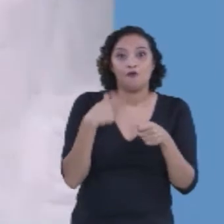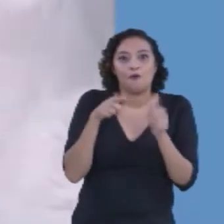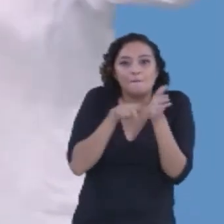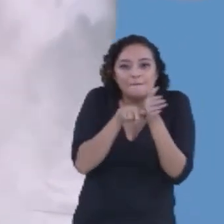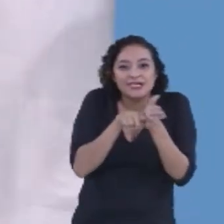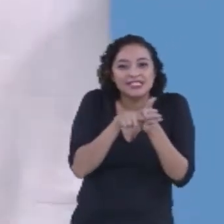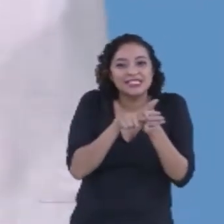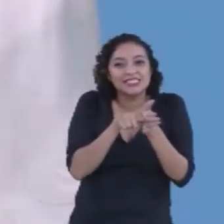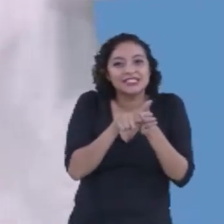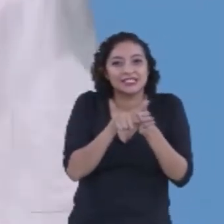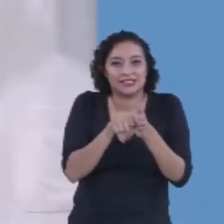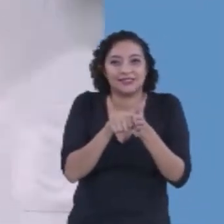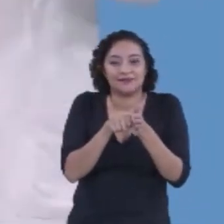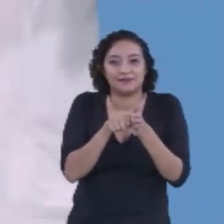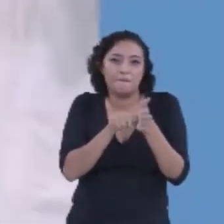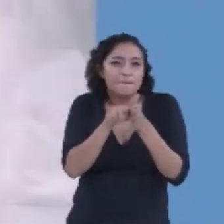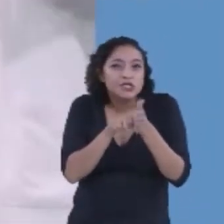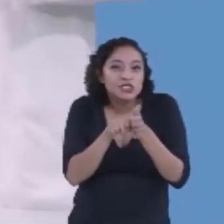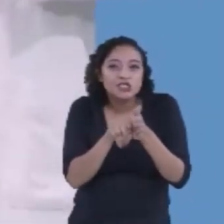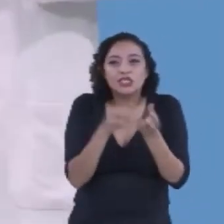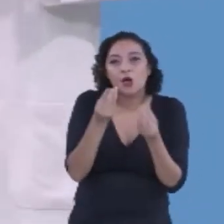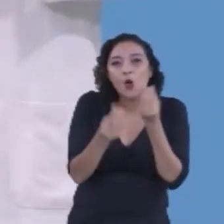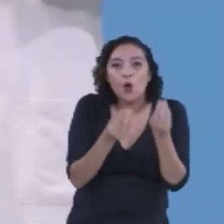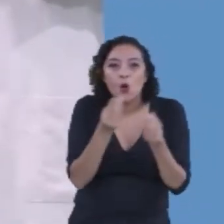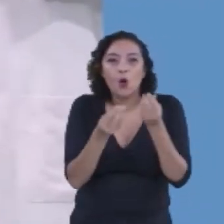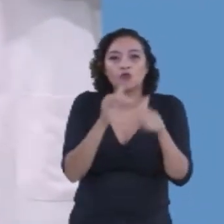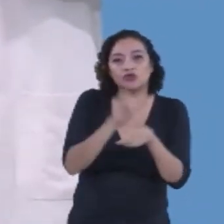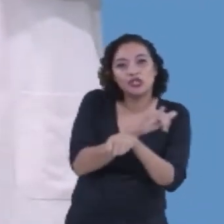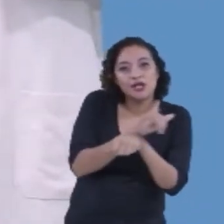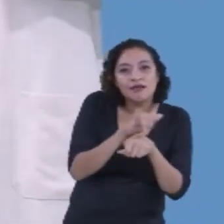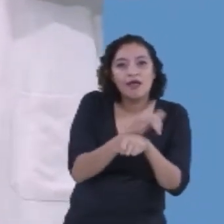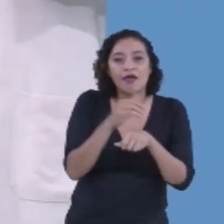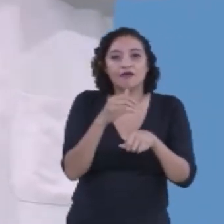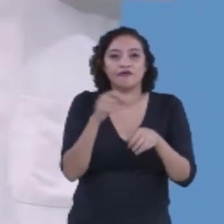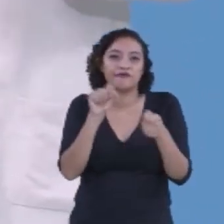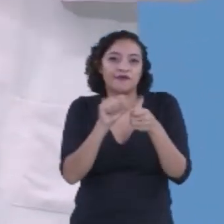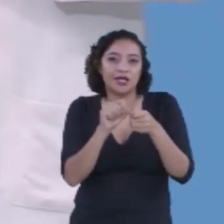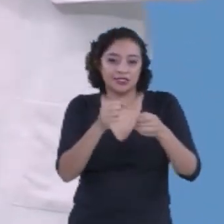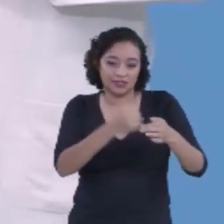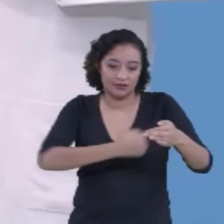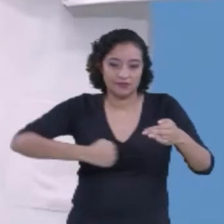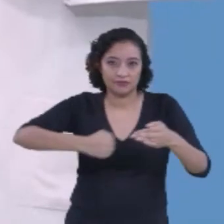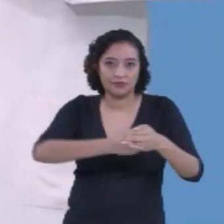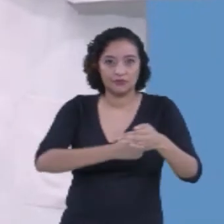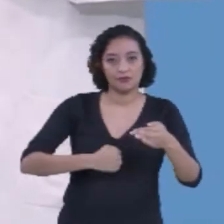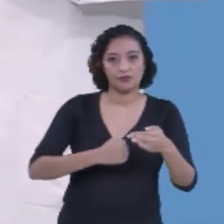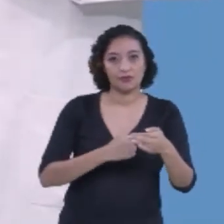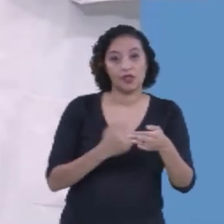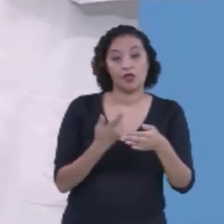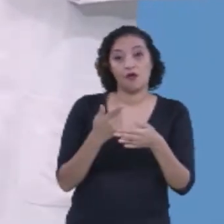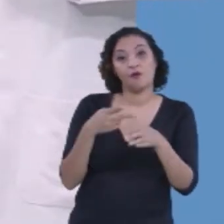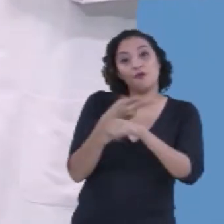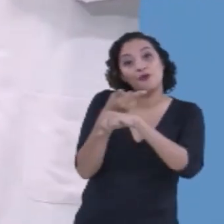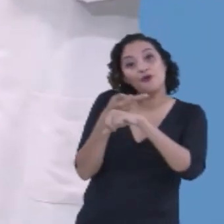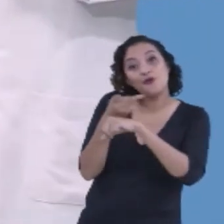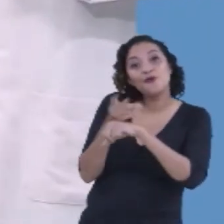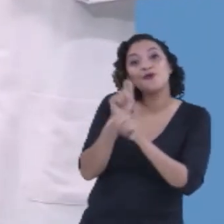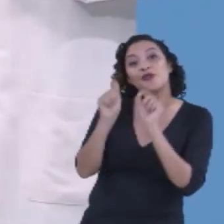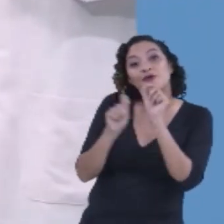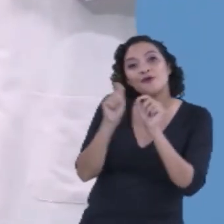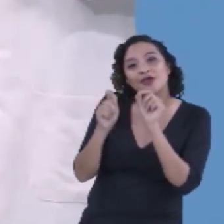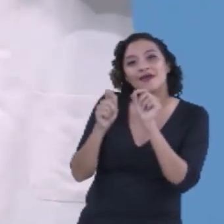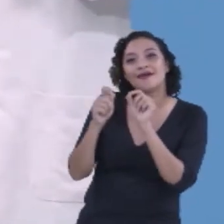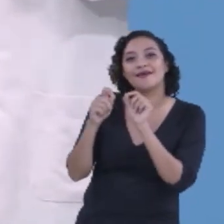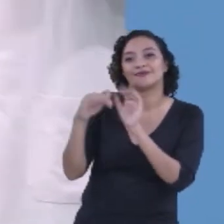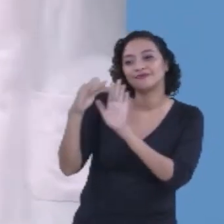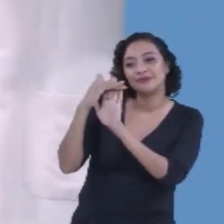vá mostrar para você como fazer, não é? Então, nós costumamos buscar o quê? Receitas culinárias, né? Que vai